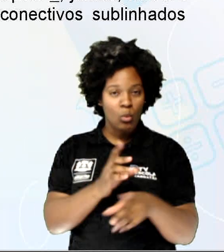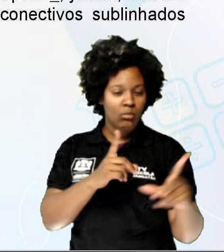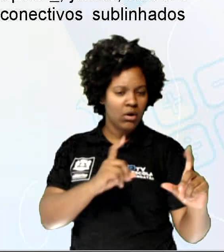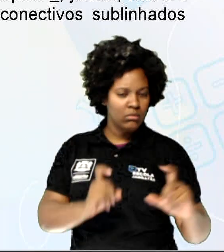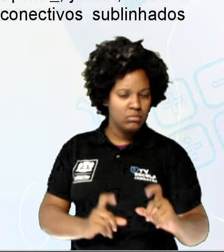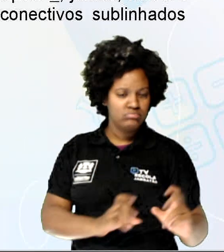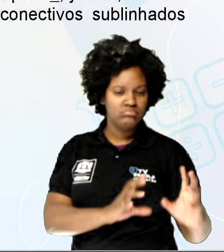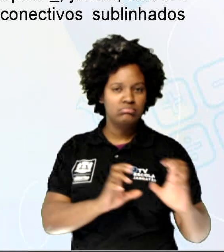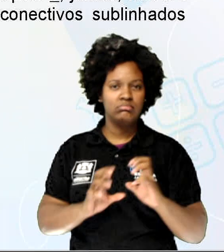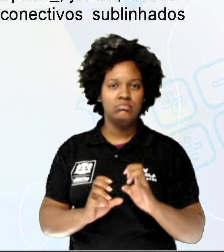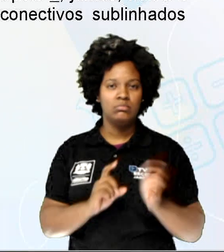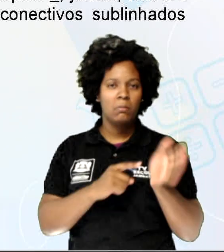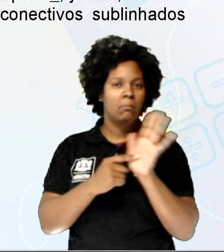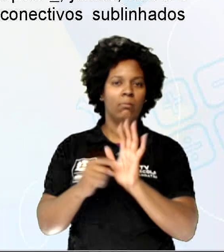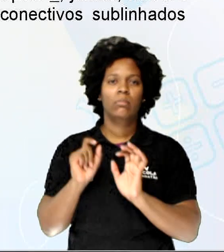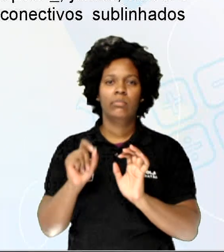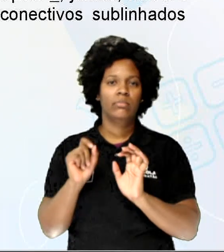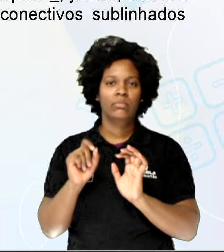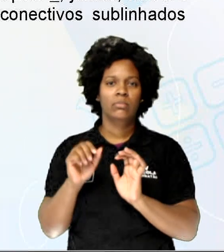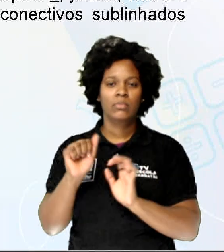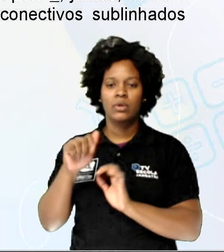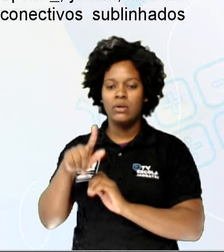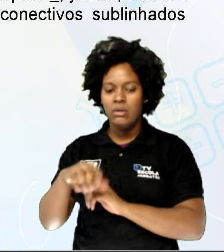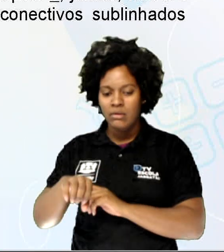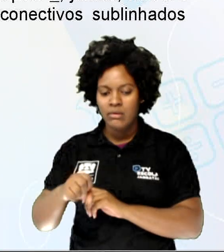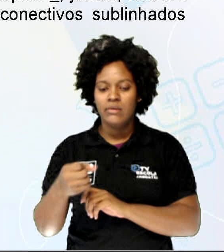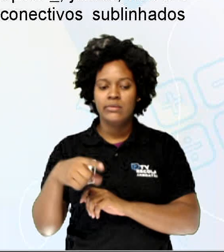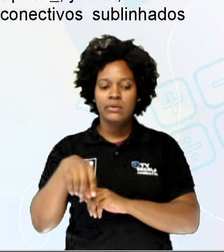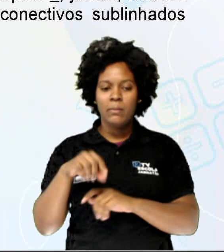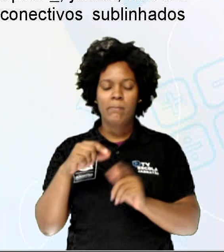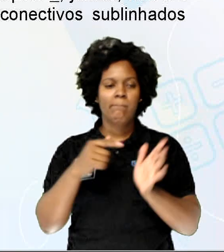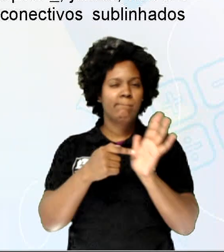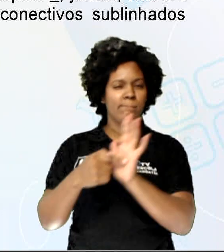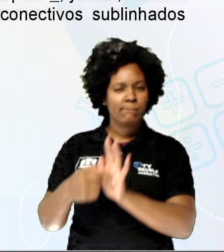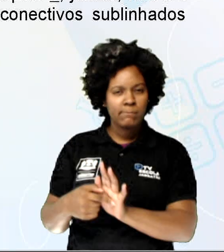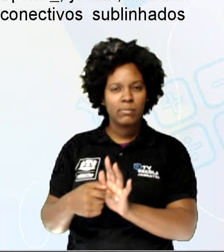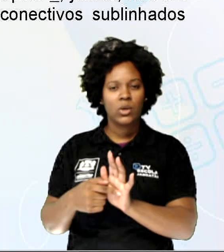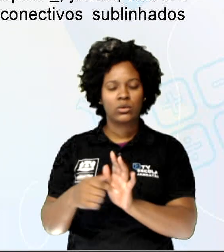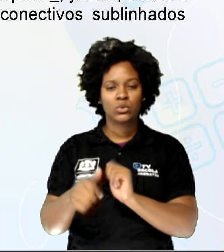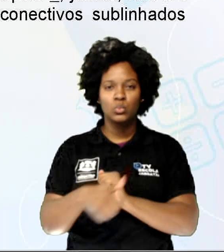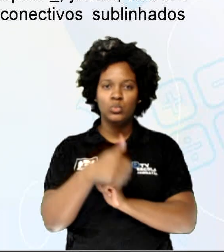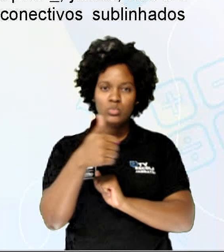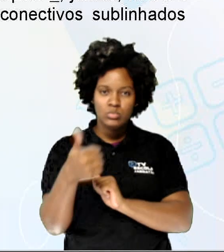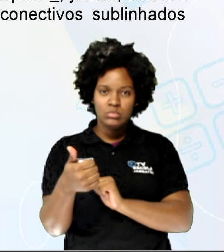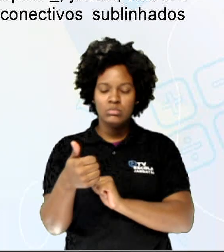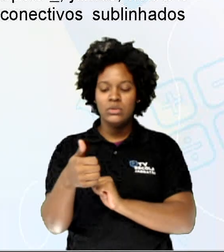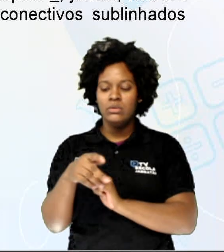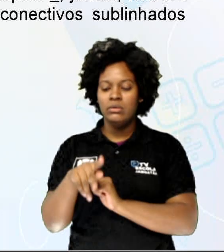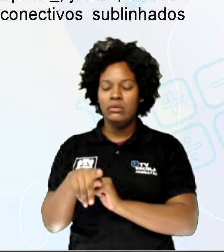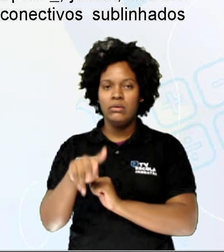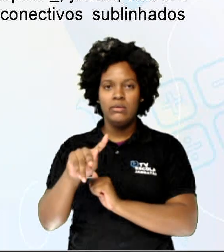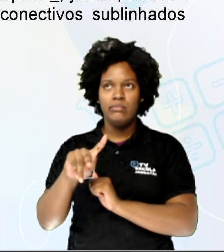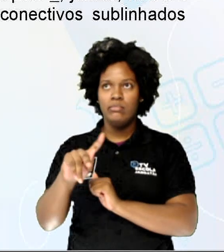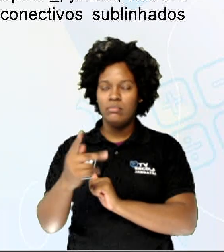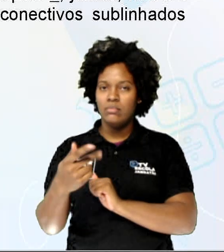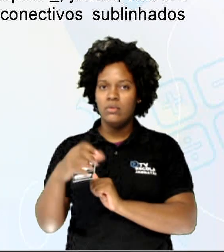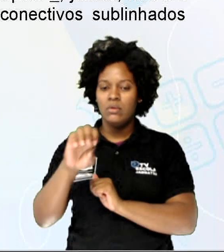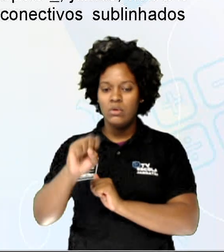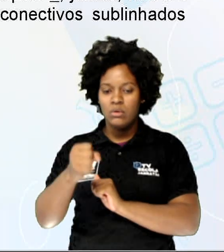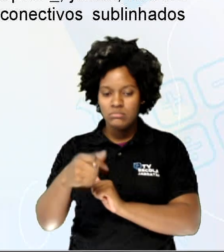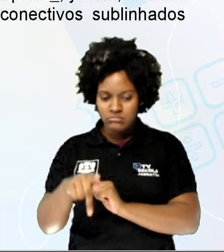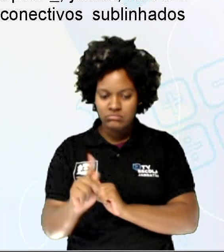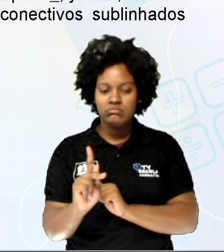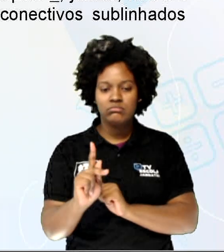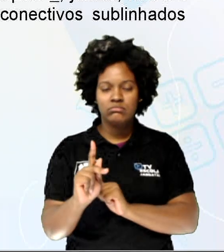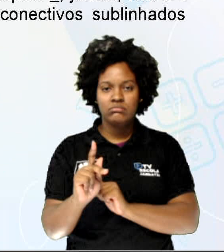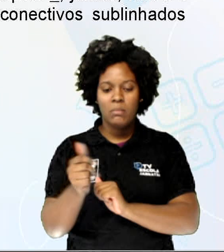é citado que Aslan remete ao bem e Tesh ao mal. Quarto parágrafo. O conectivo